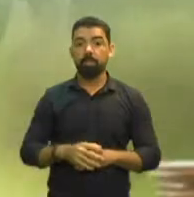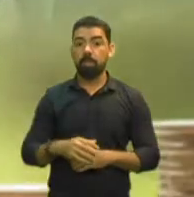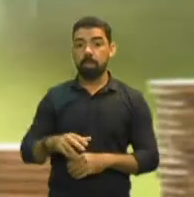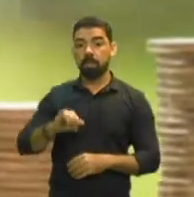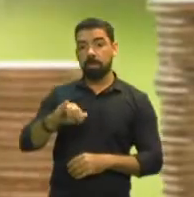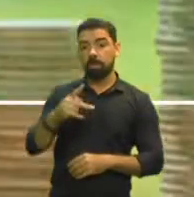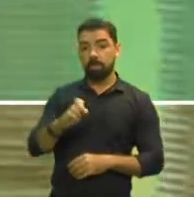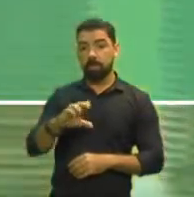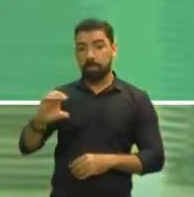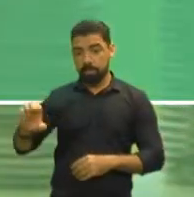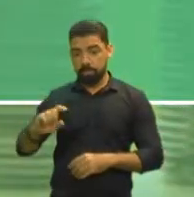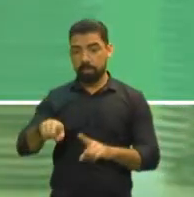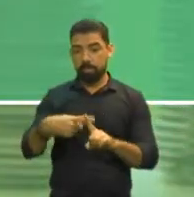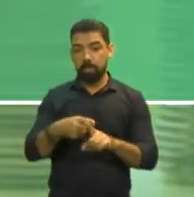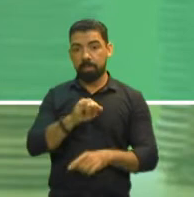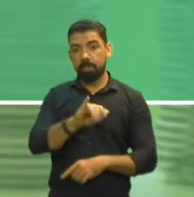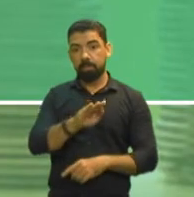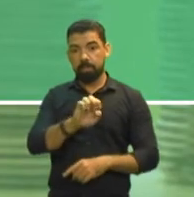IPES e IBGE,